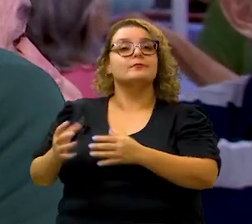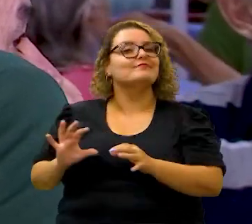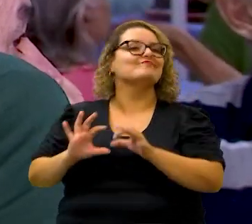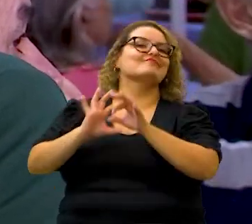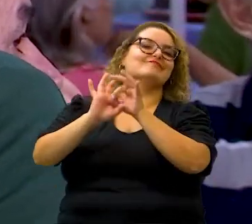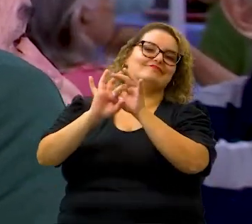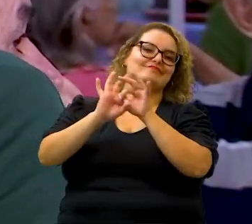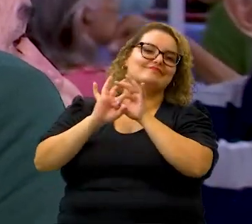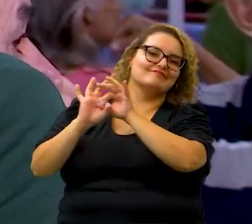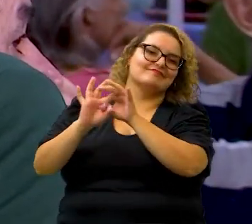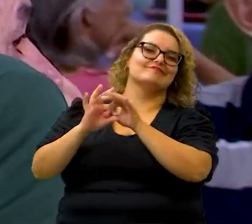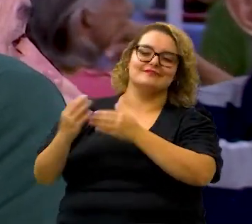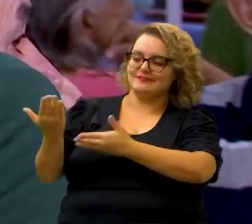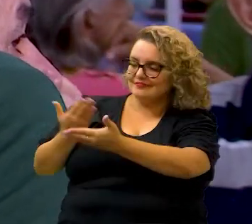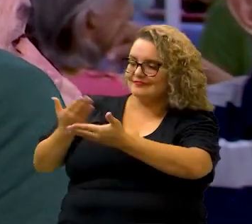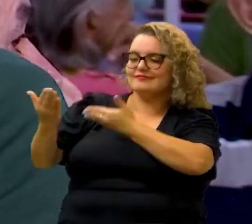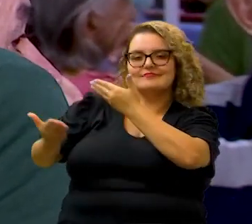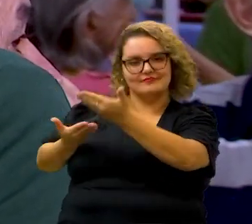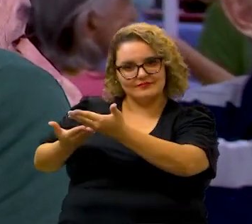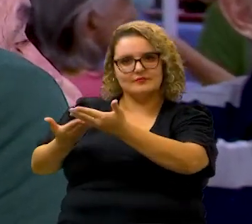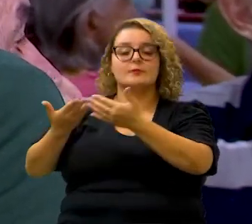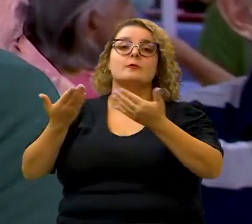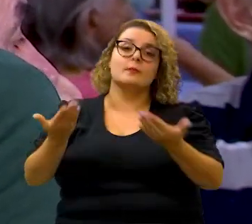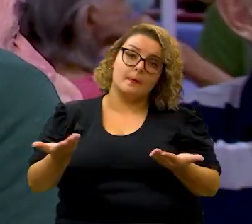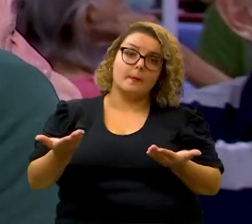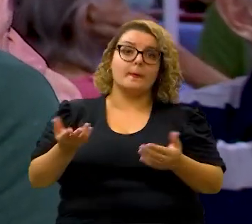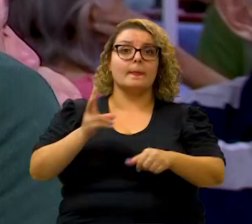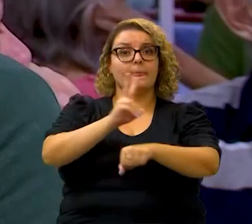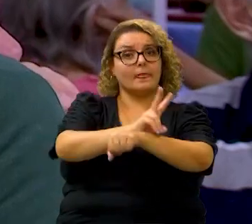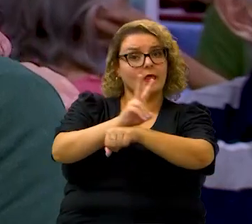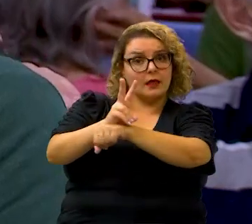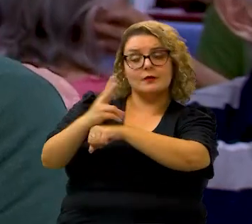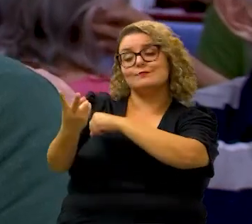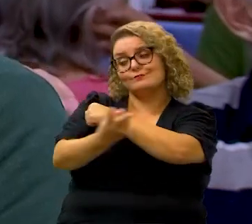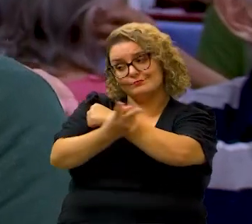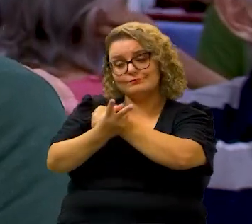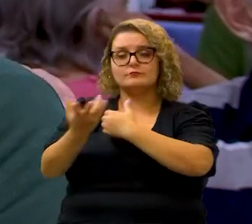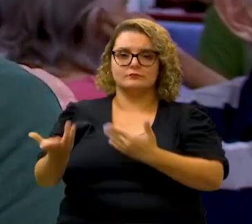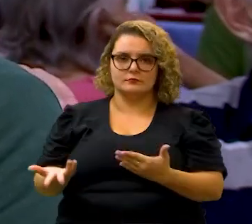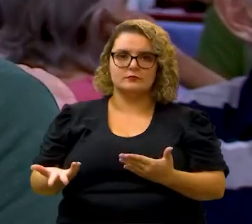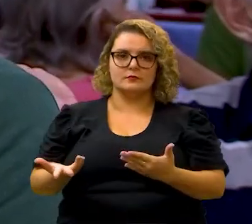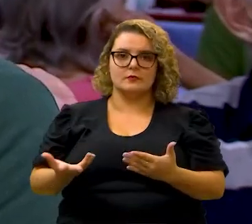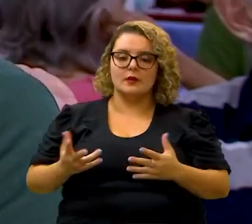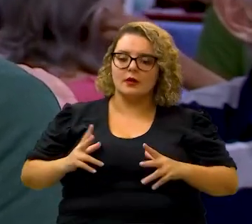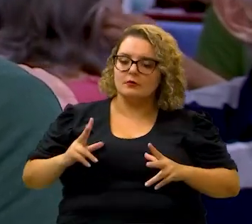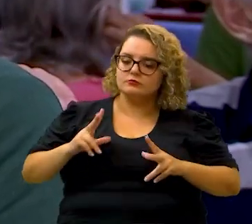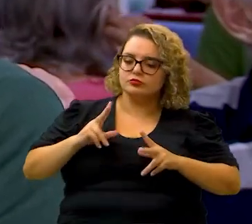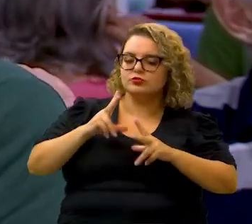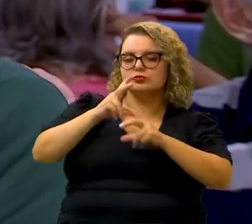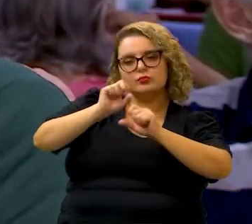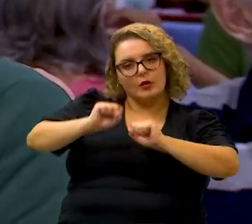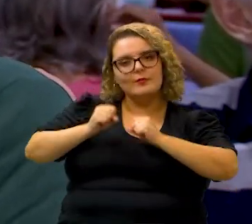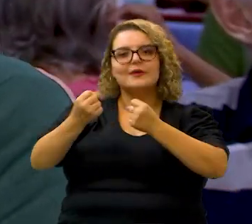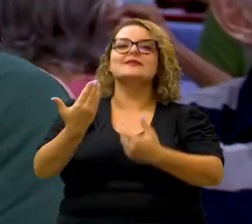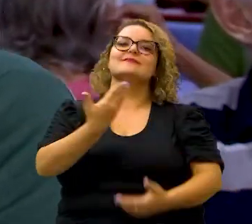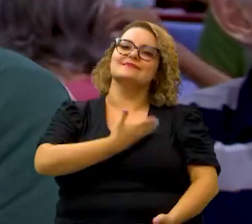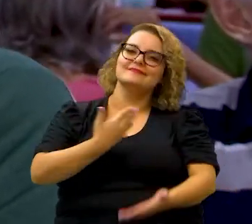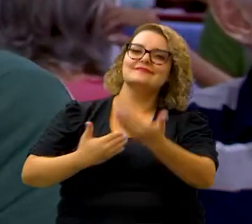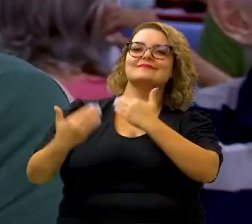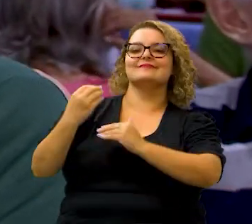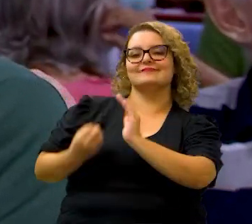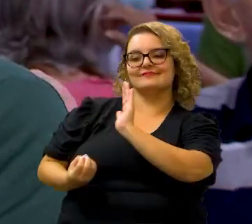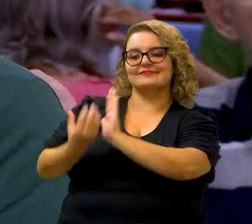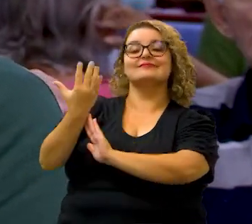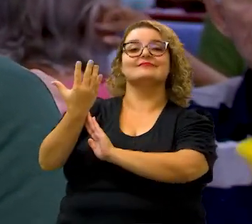elas fortalecem esses vínculos entre elas e acabam cuidando uma da outra mesmo. Então aí vai formando